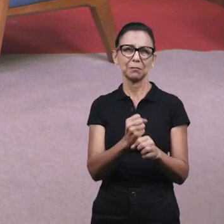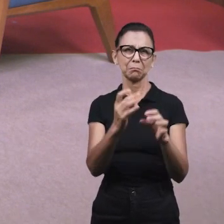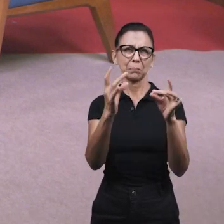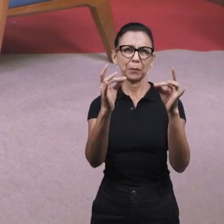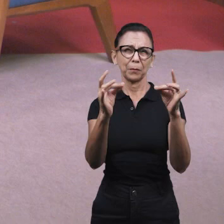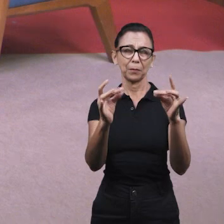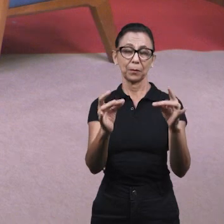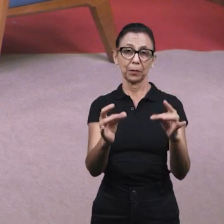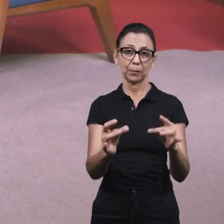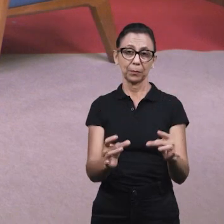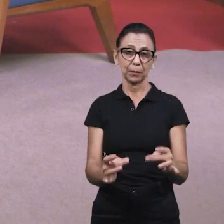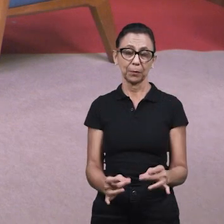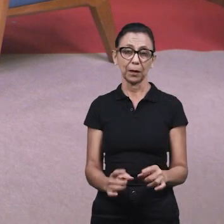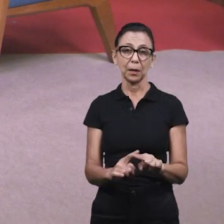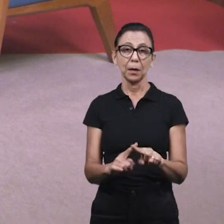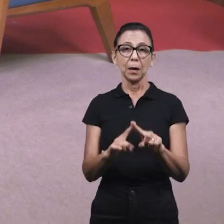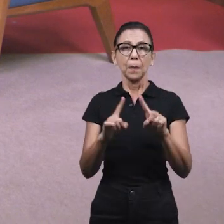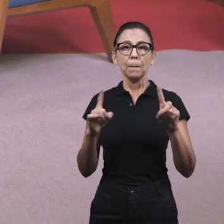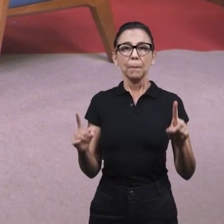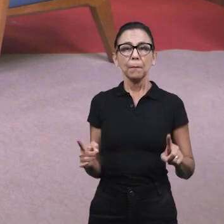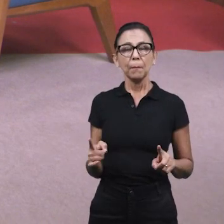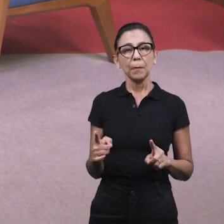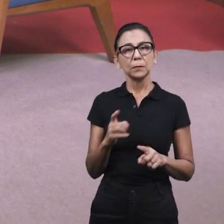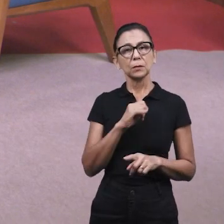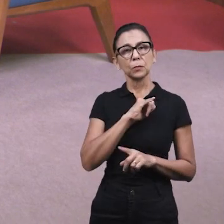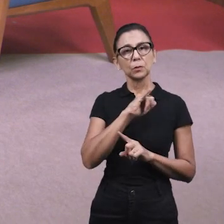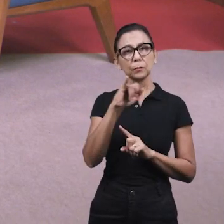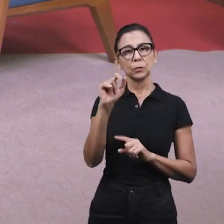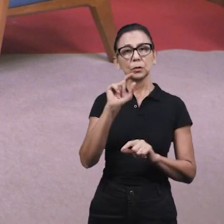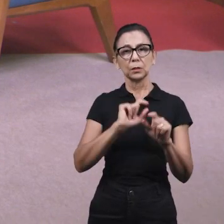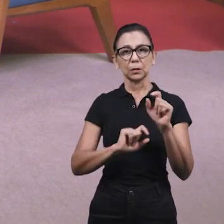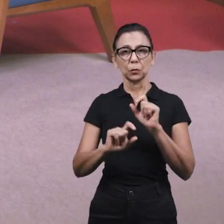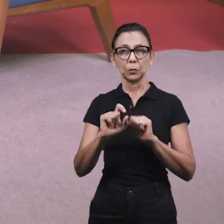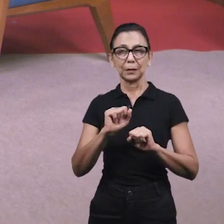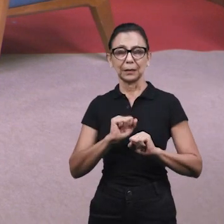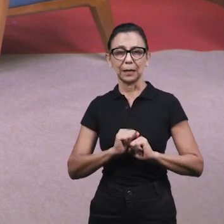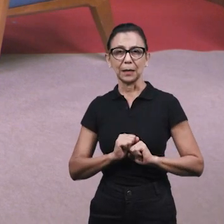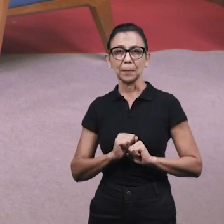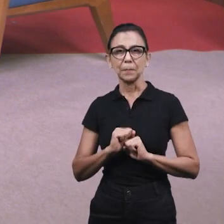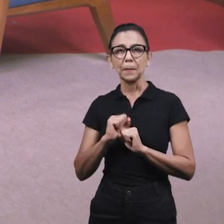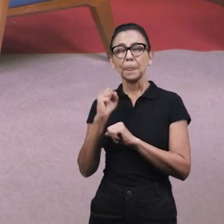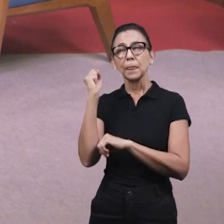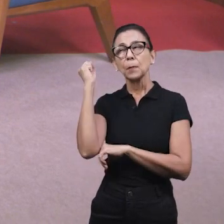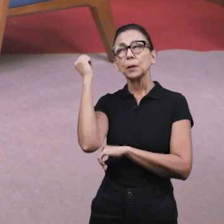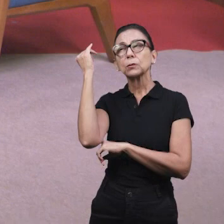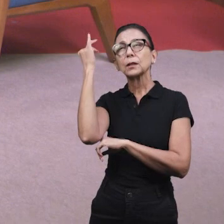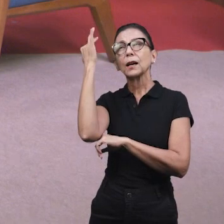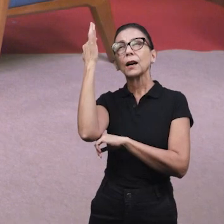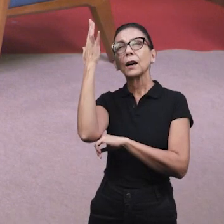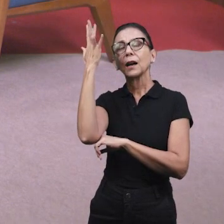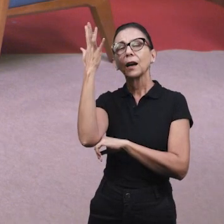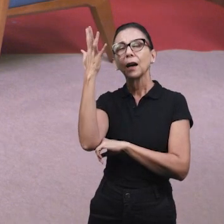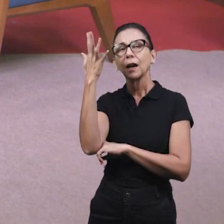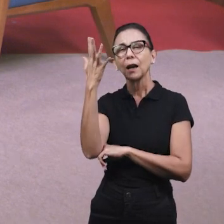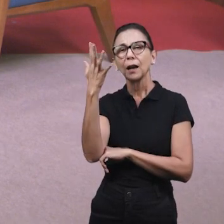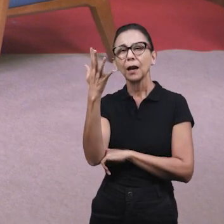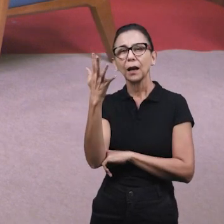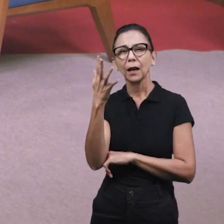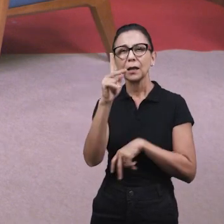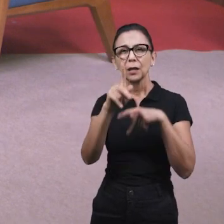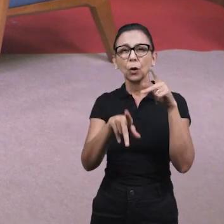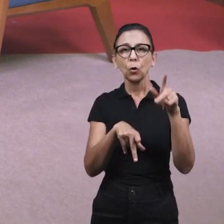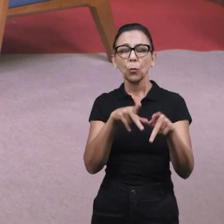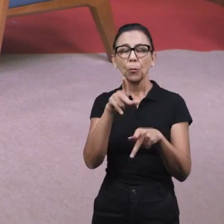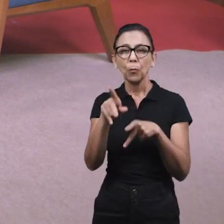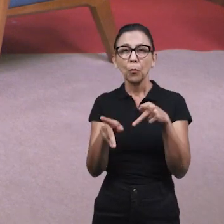destacar, por exemplo, o alimento que vinha pela madrugada, que era O maná, né? o